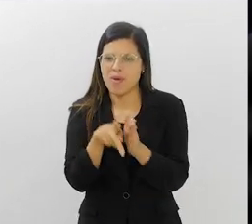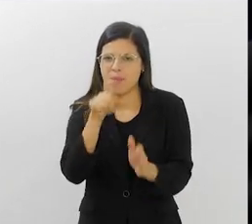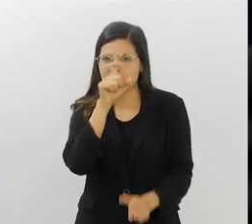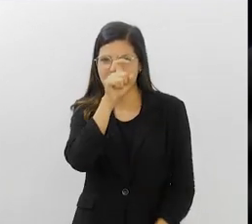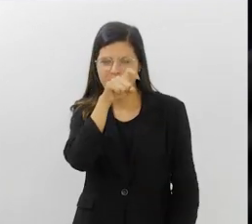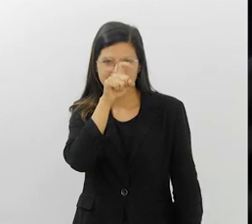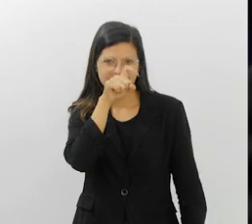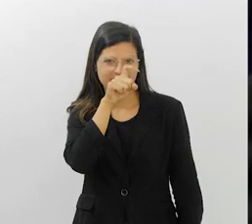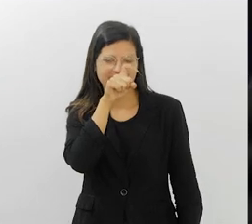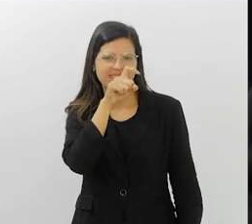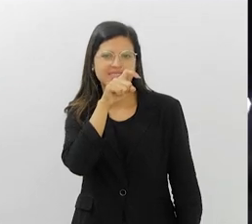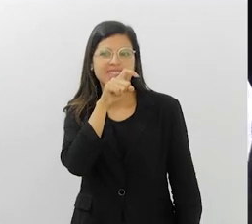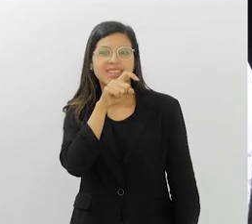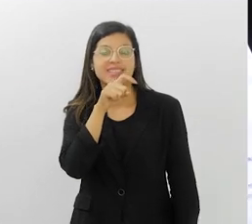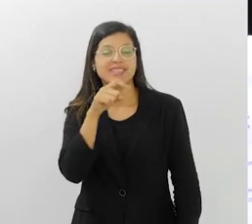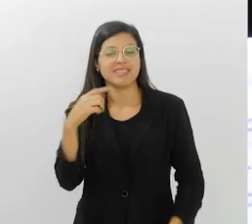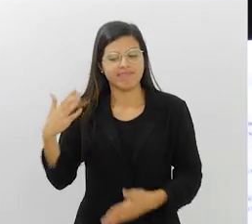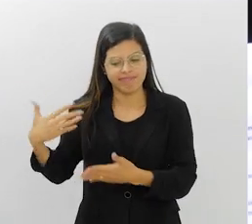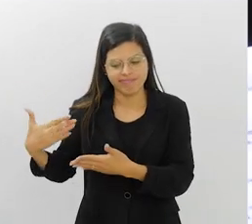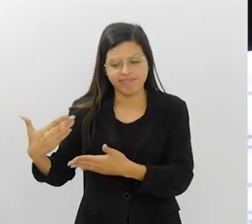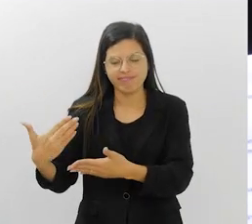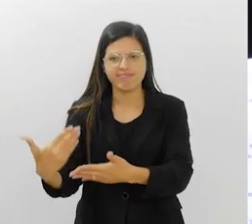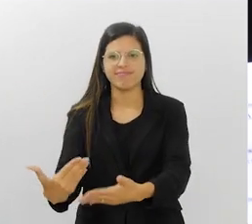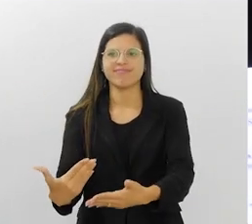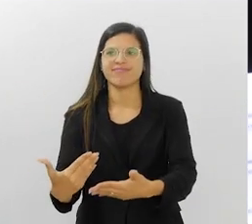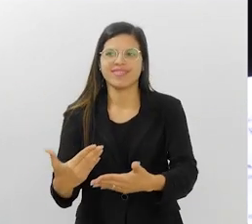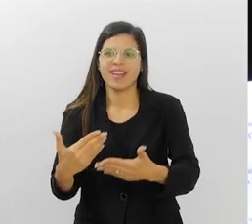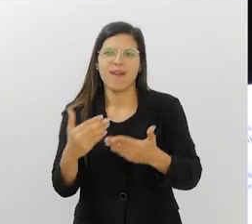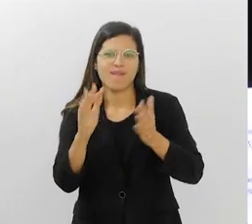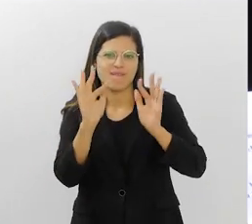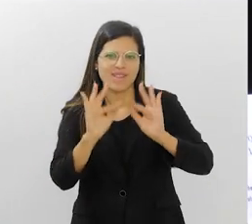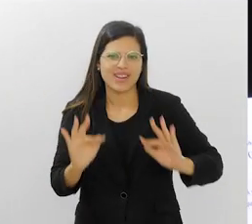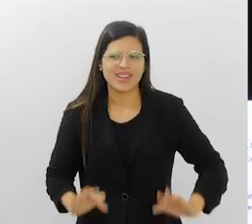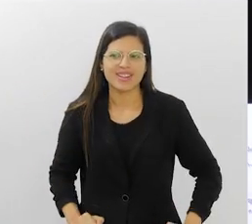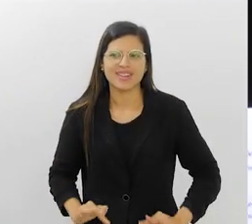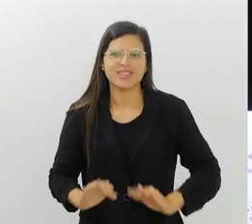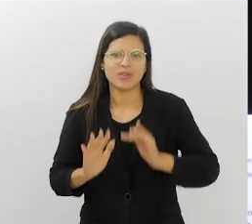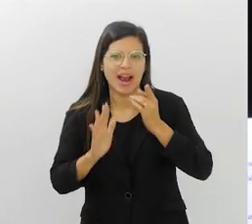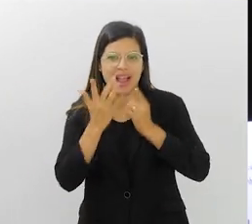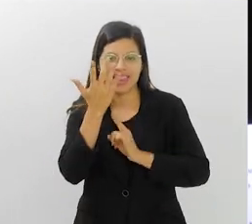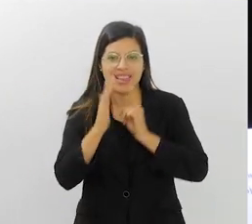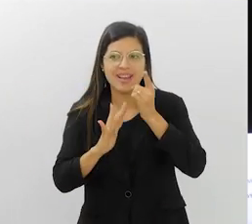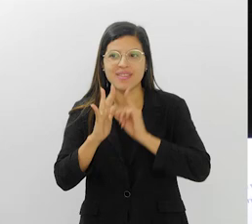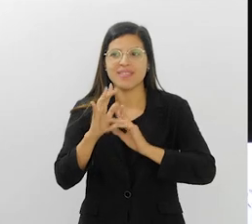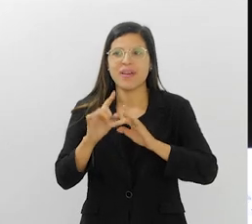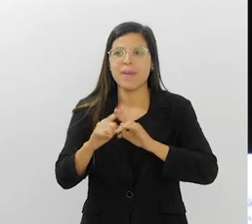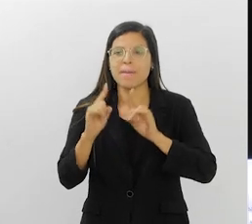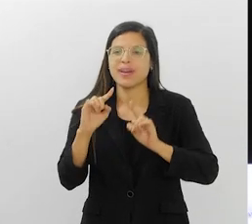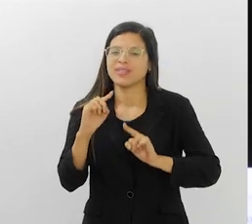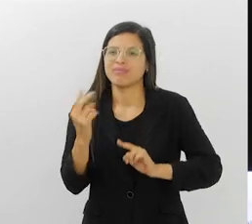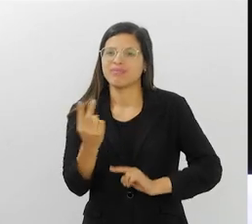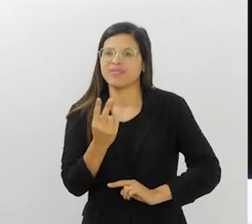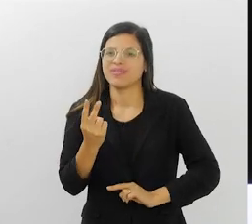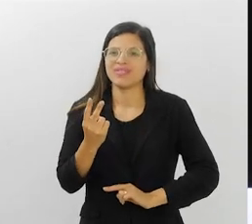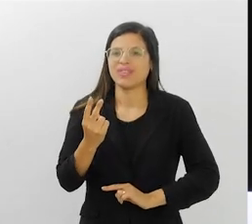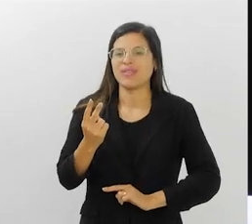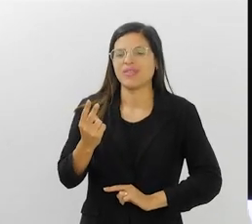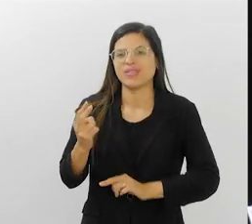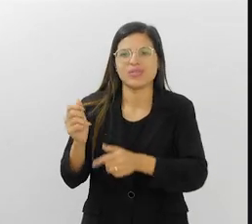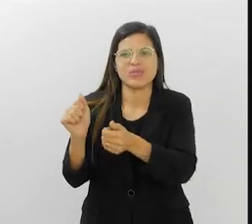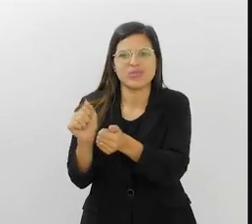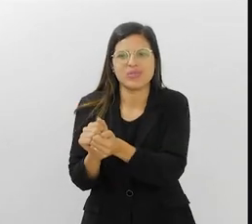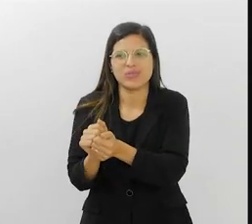coração. Aí, por muito tempo, a minha mãe, feliz e triste. Feliz quando chegava o carnaval, mas triste por não estar saindo na